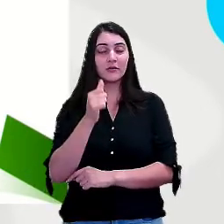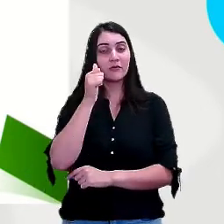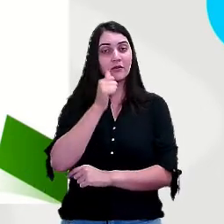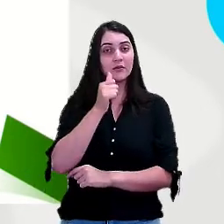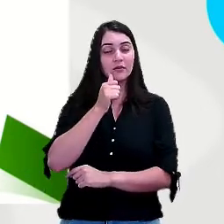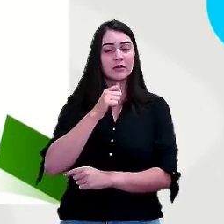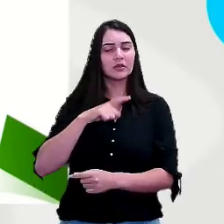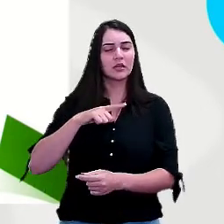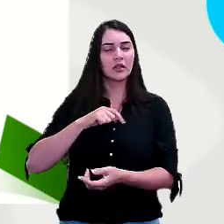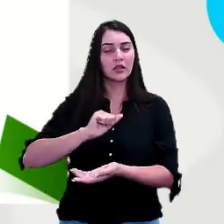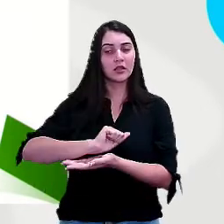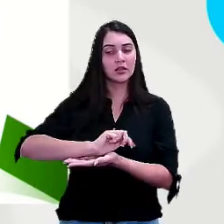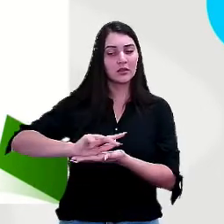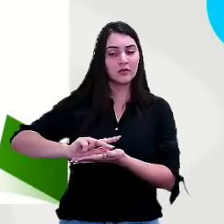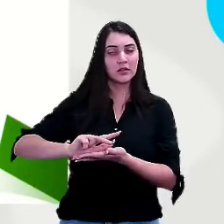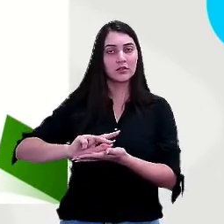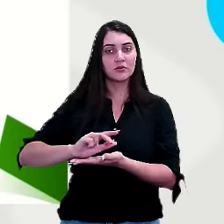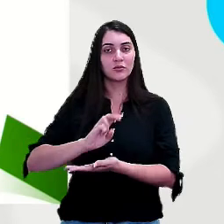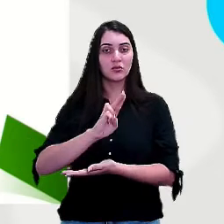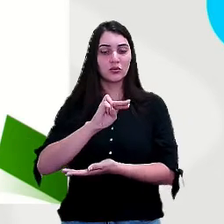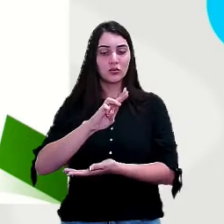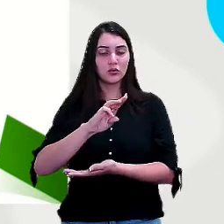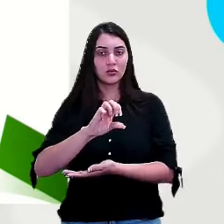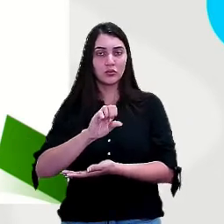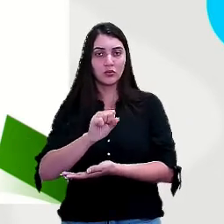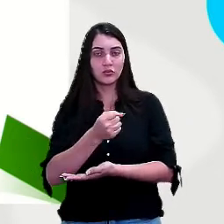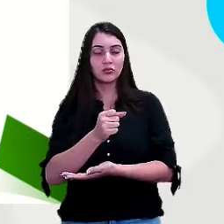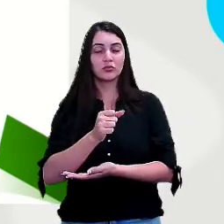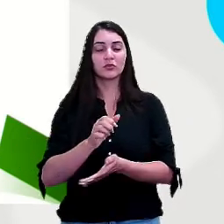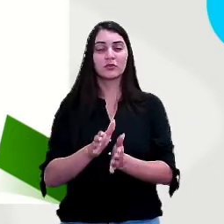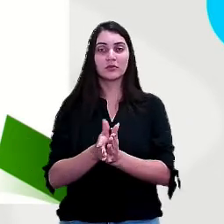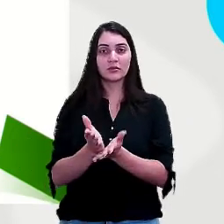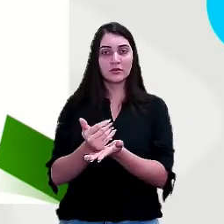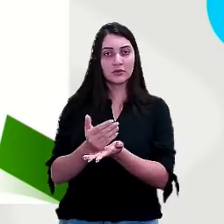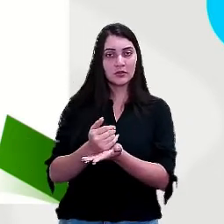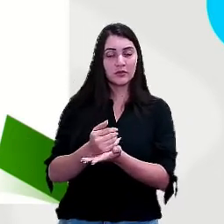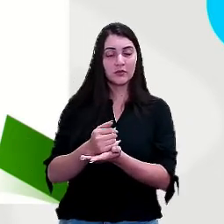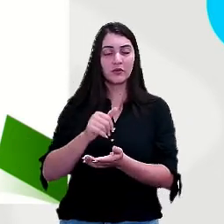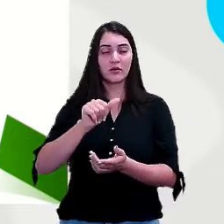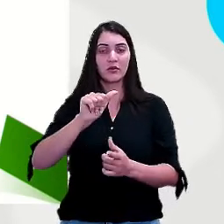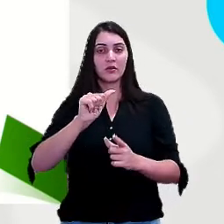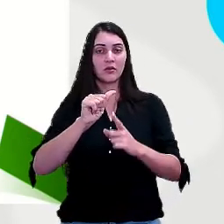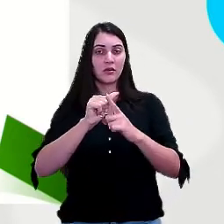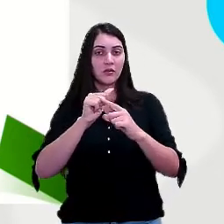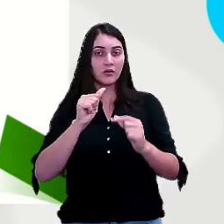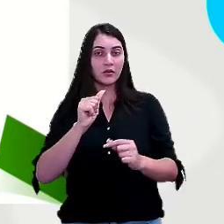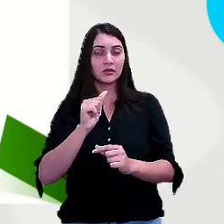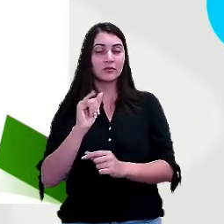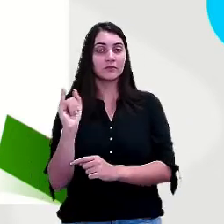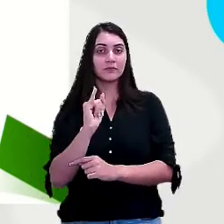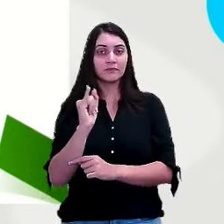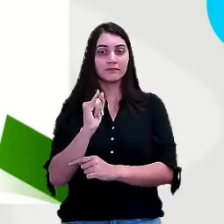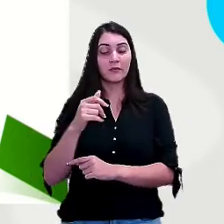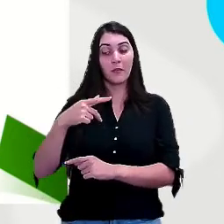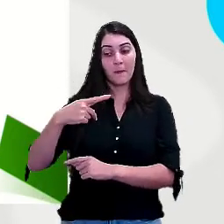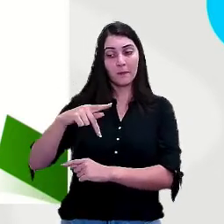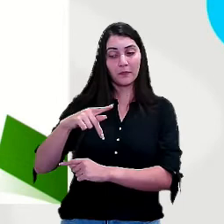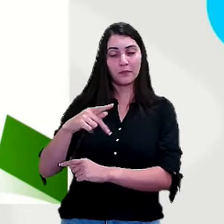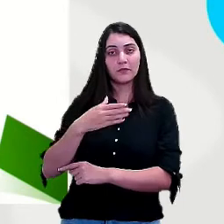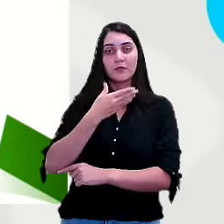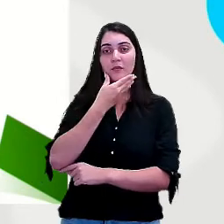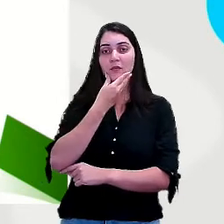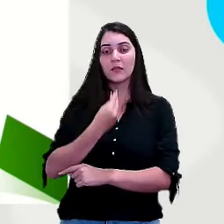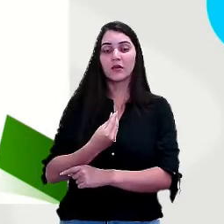Uns livros. Esse uns é o artigo indefinido, plural, masculino.